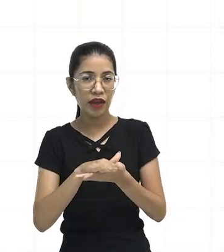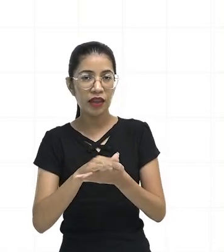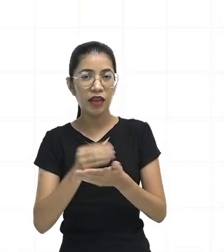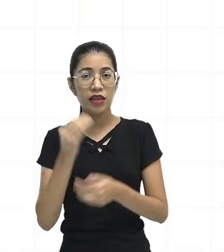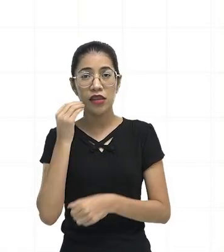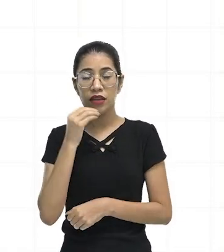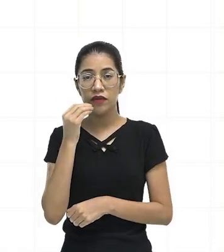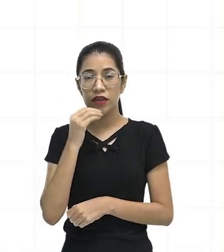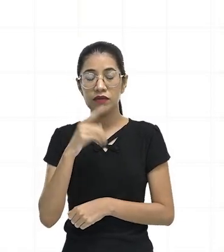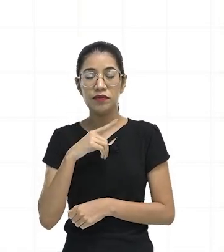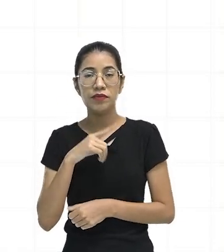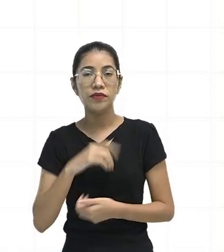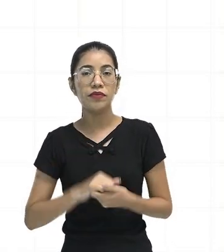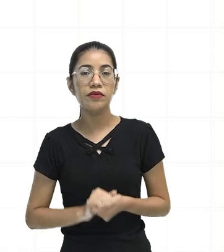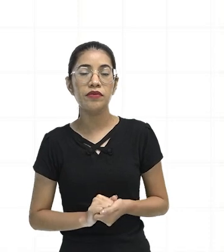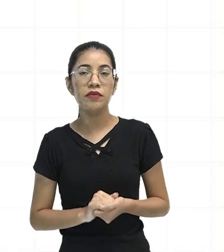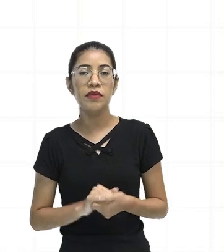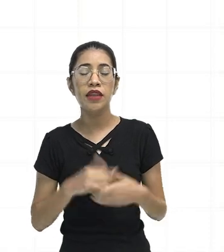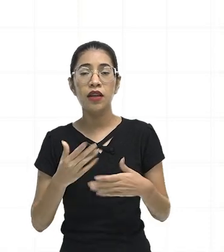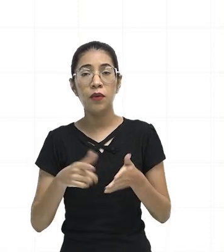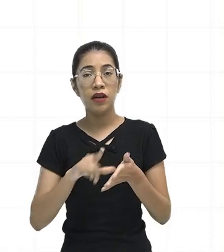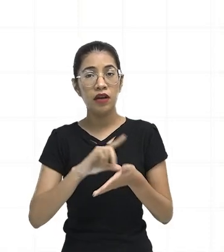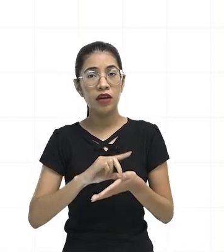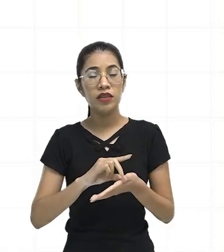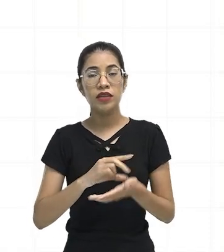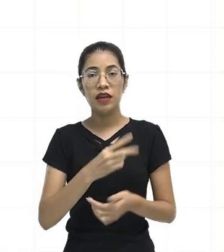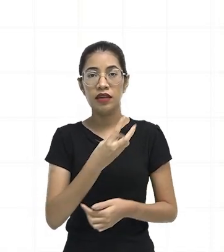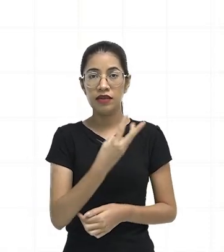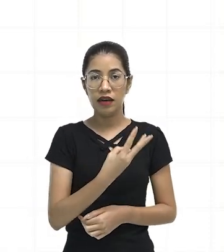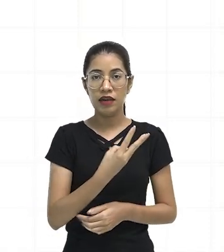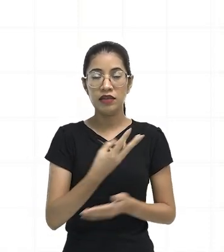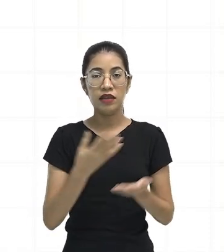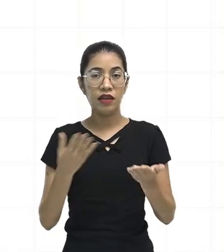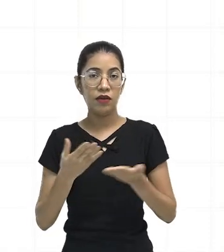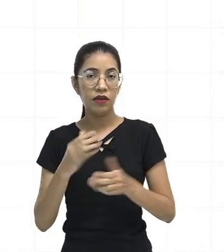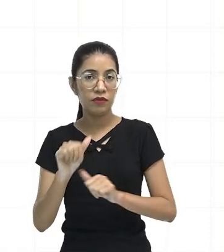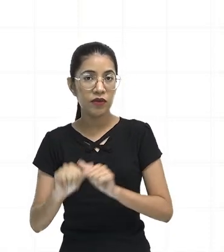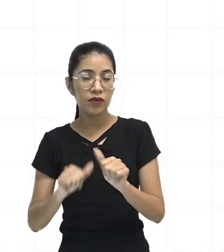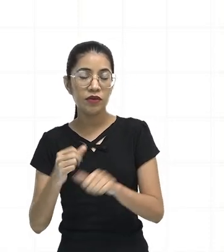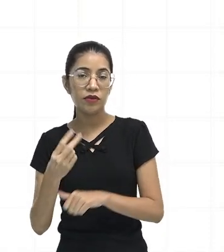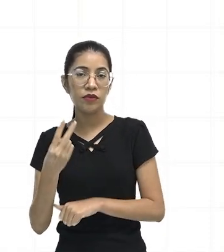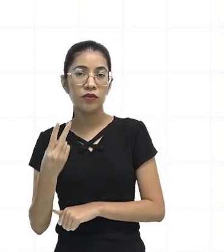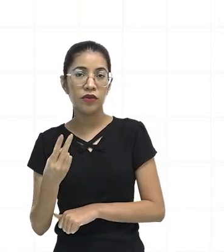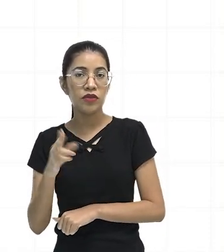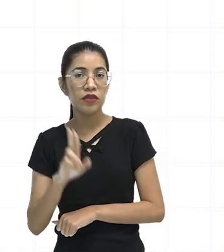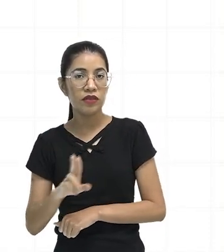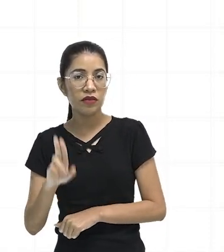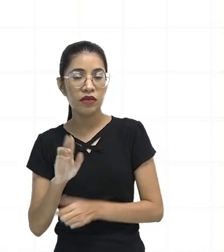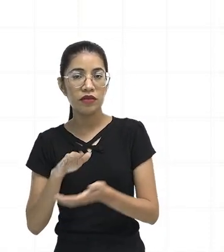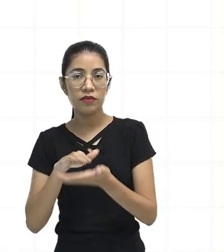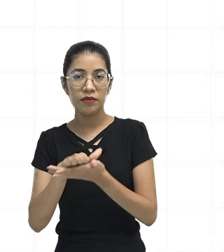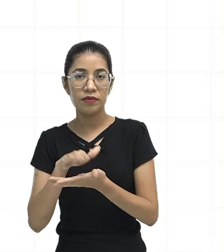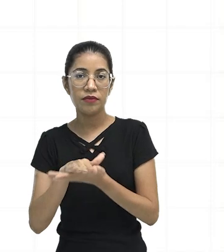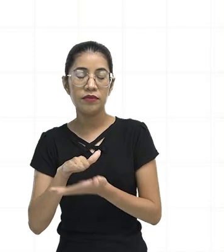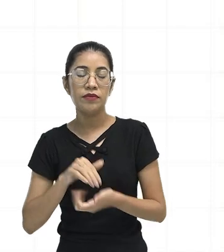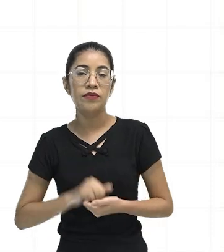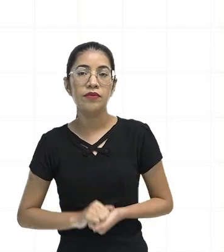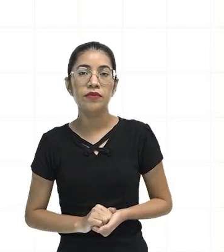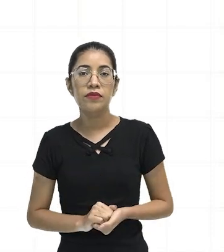Ou seja, ao invés de trabalharmos com 2, então, a gente vai trabalhar com duas máquinas,